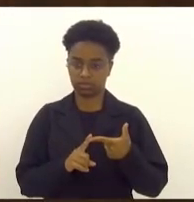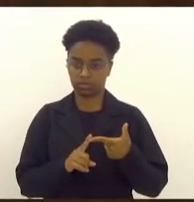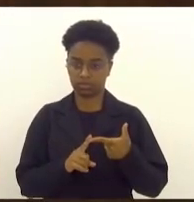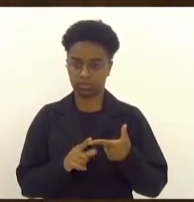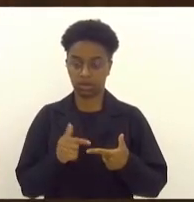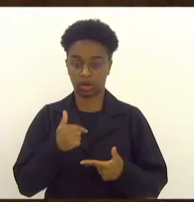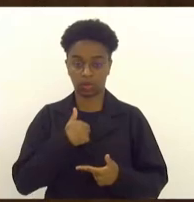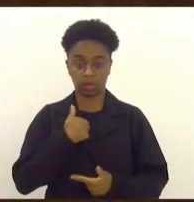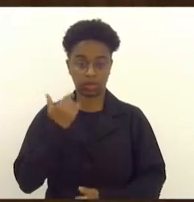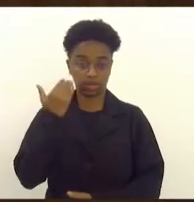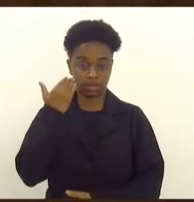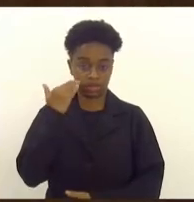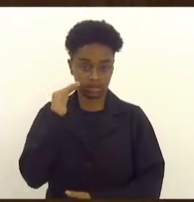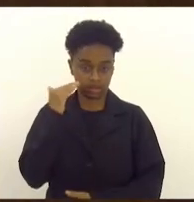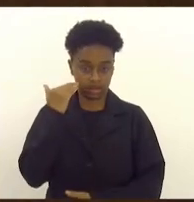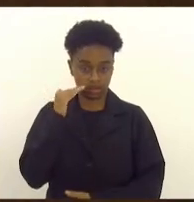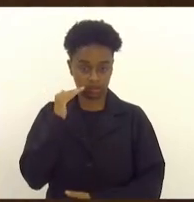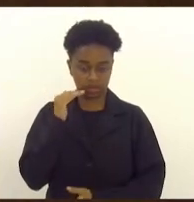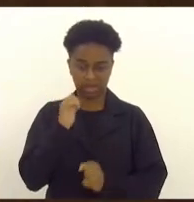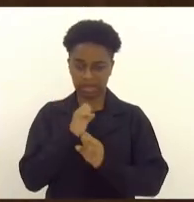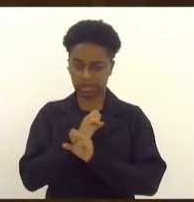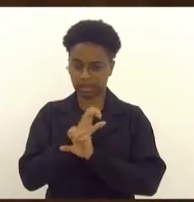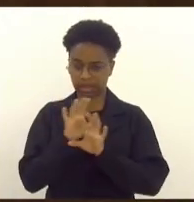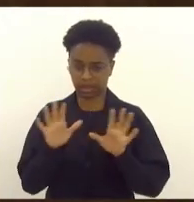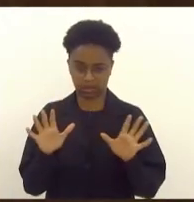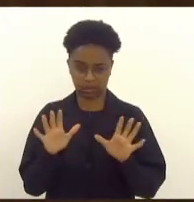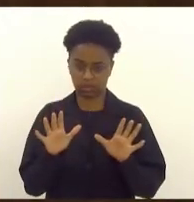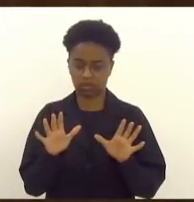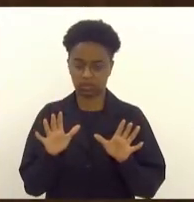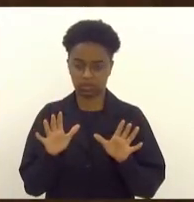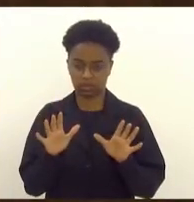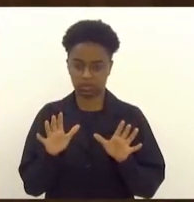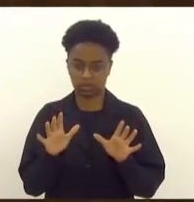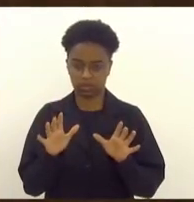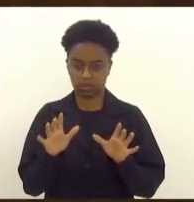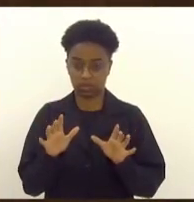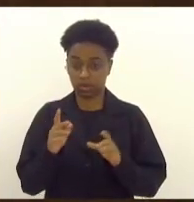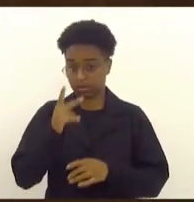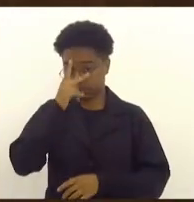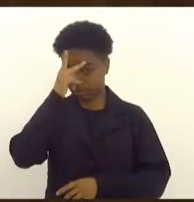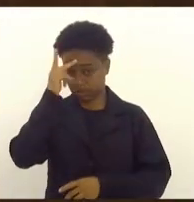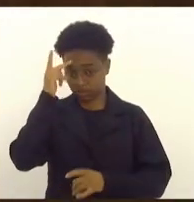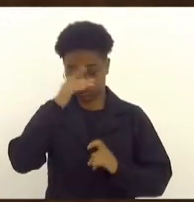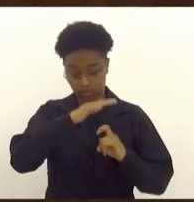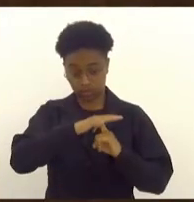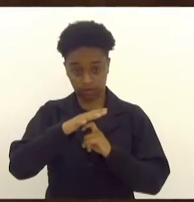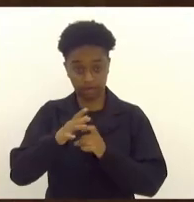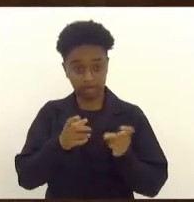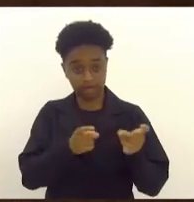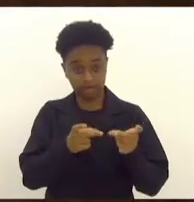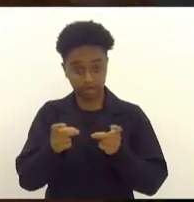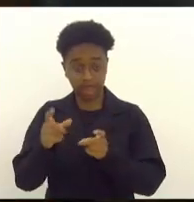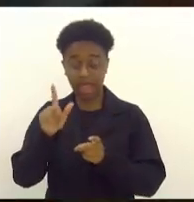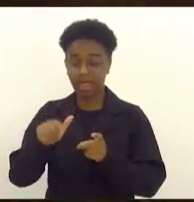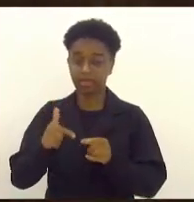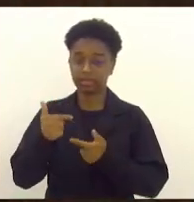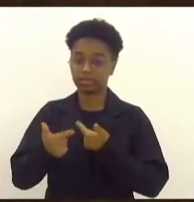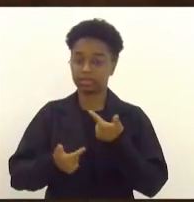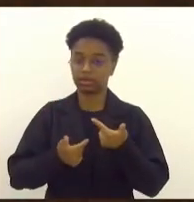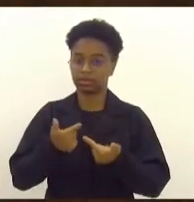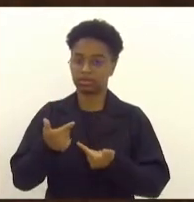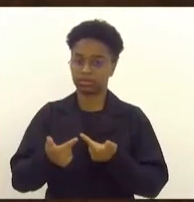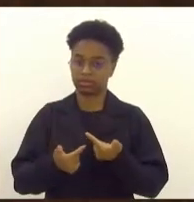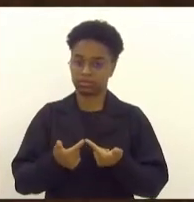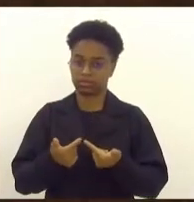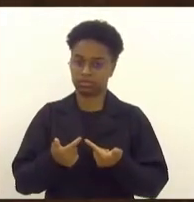entendo claramente que o camelô é um trabalhador e